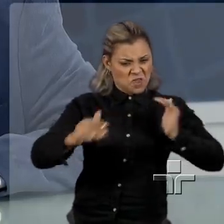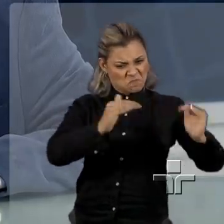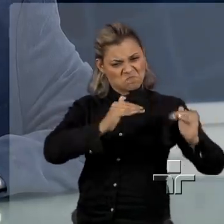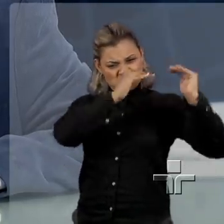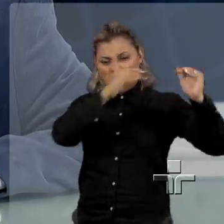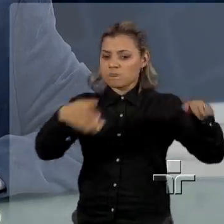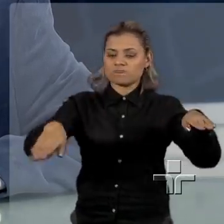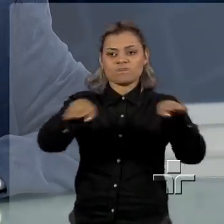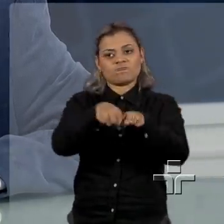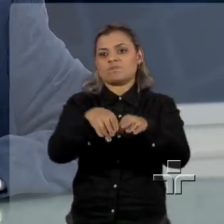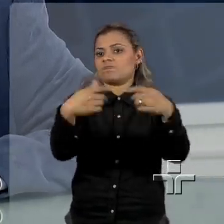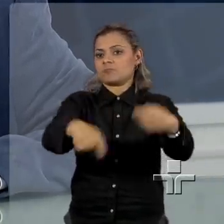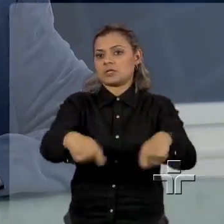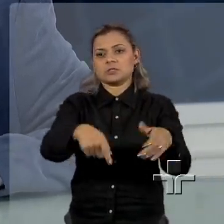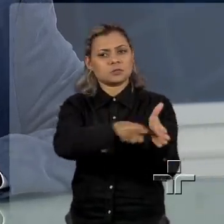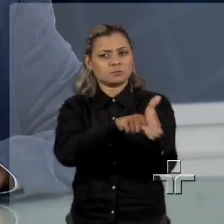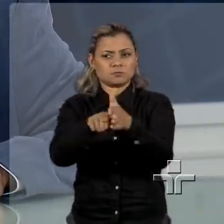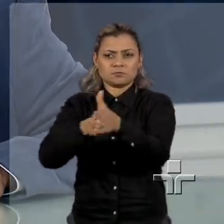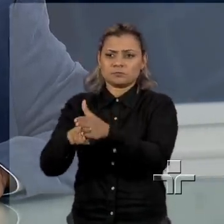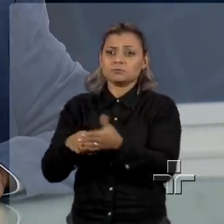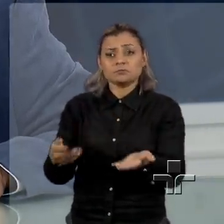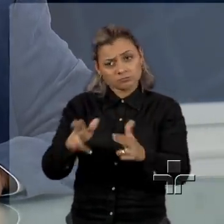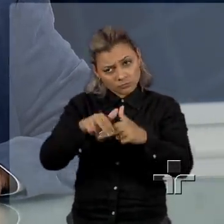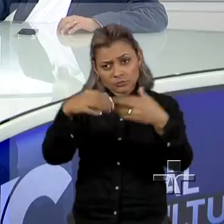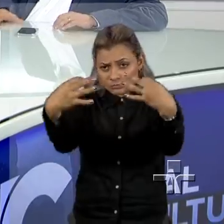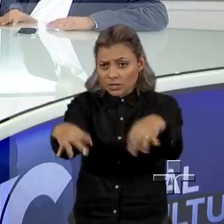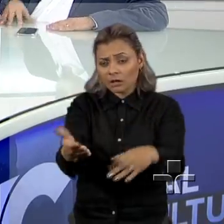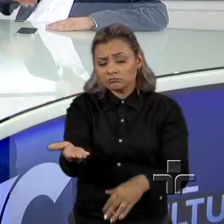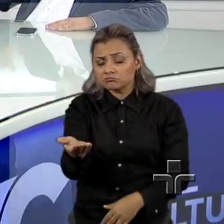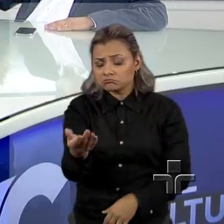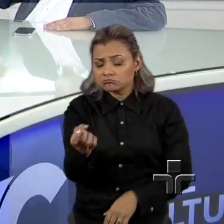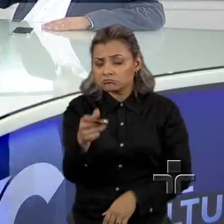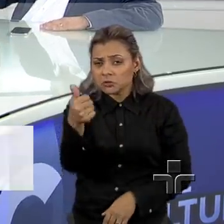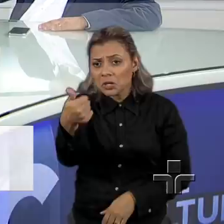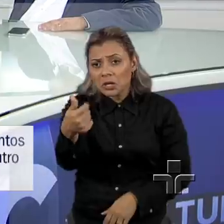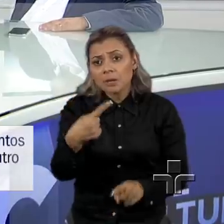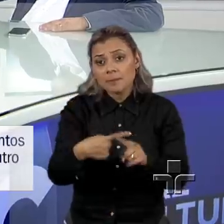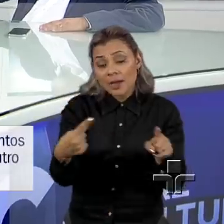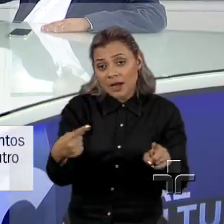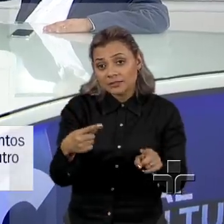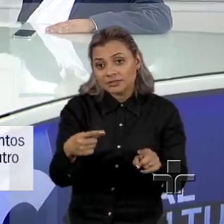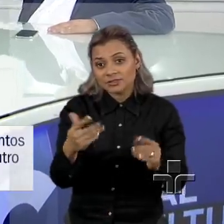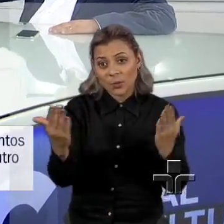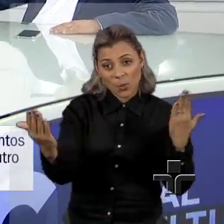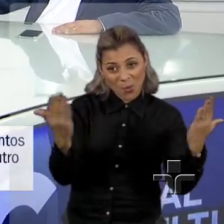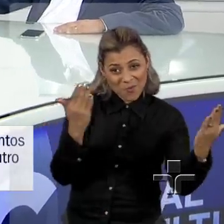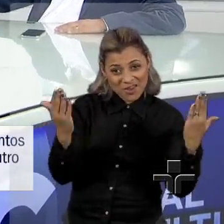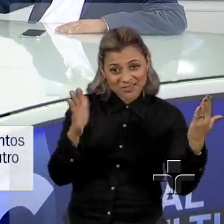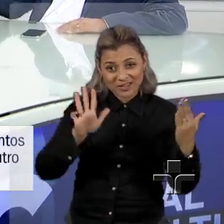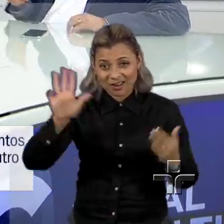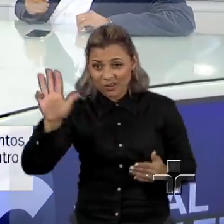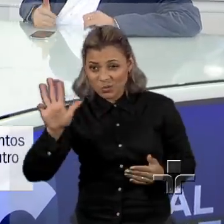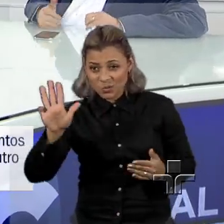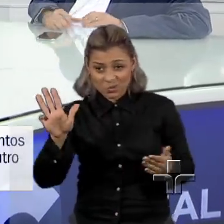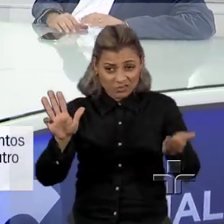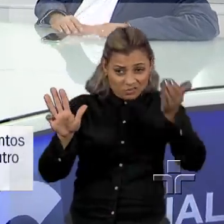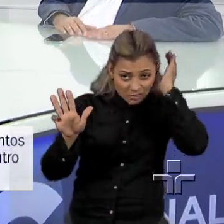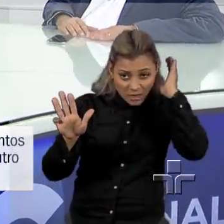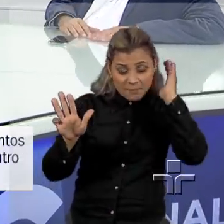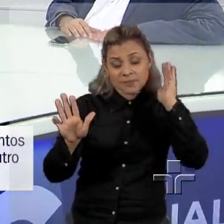está ao alcance da lei, tudo isso está certo. Mas, em relação a essa questão simbólica que você